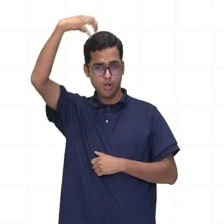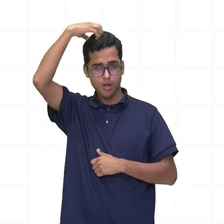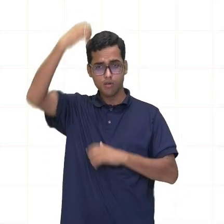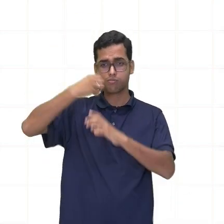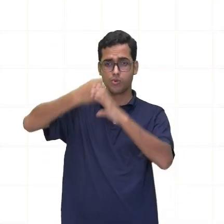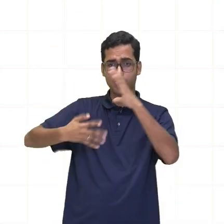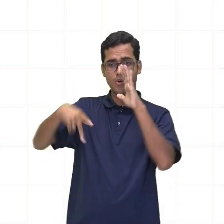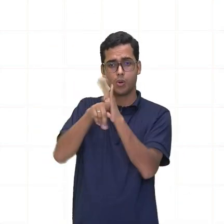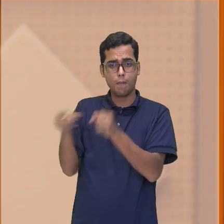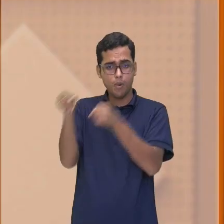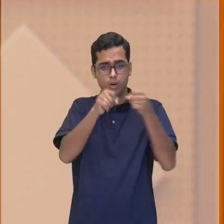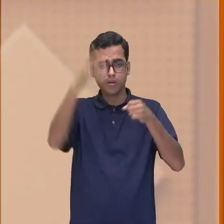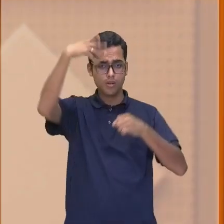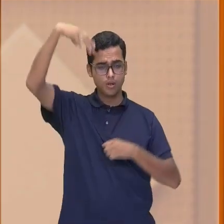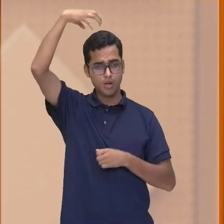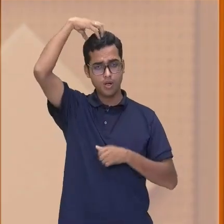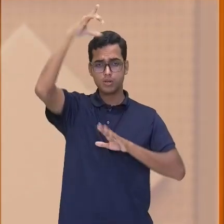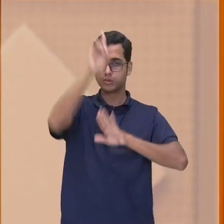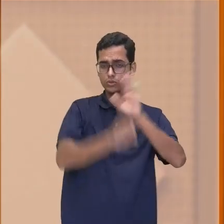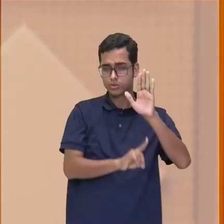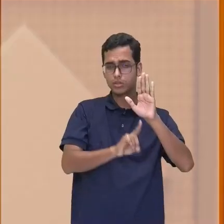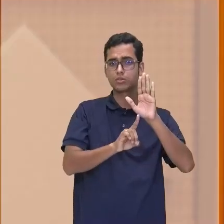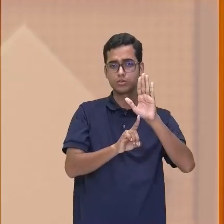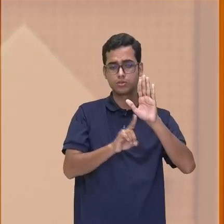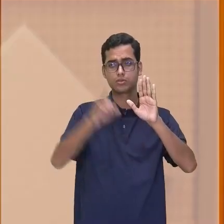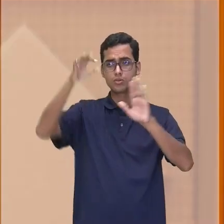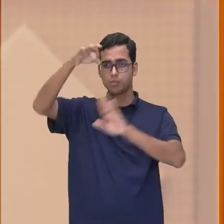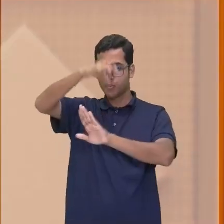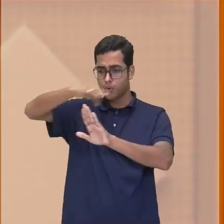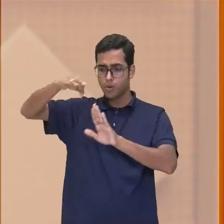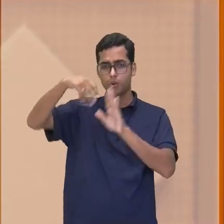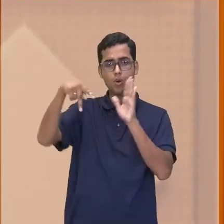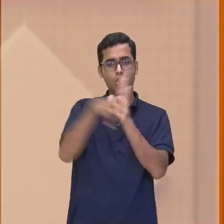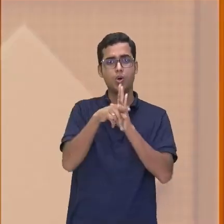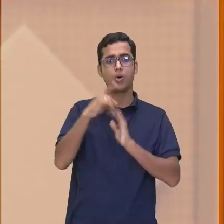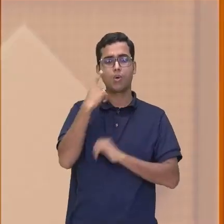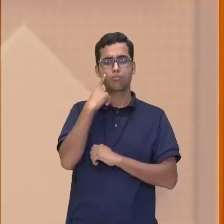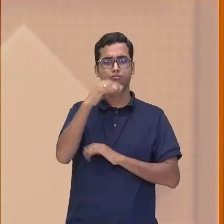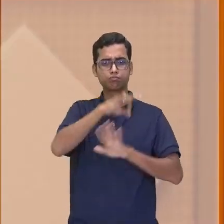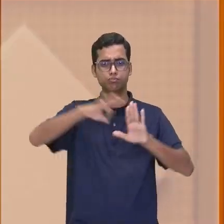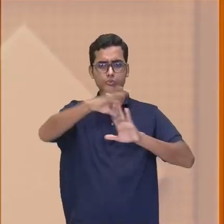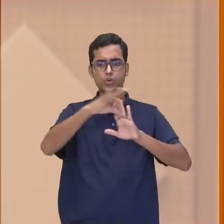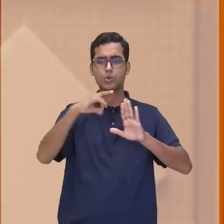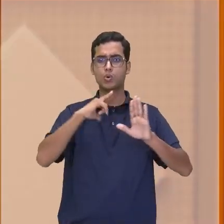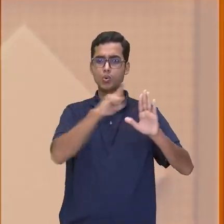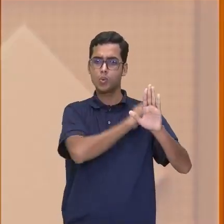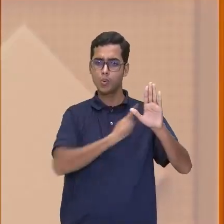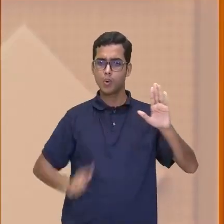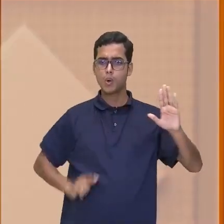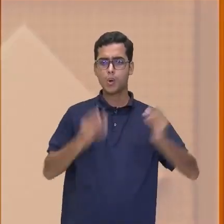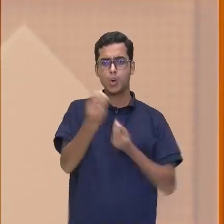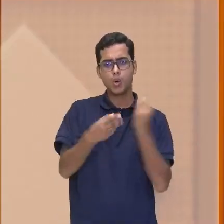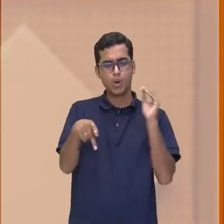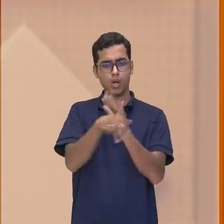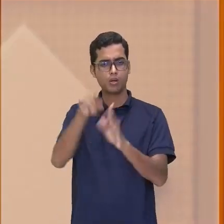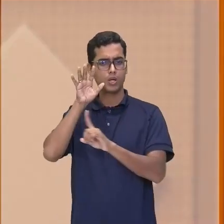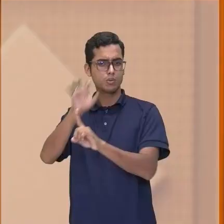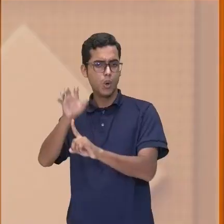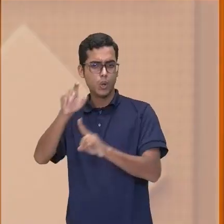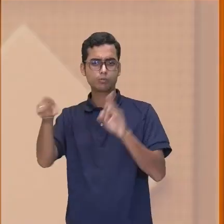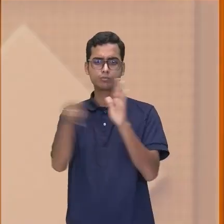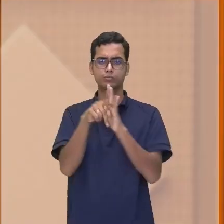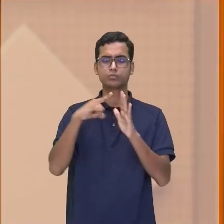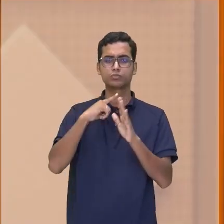através do direito divino. Um rei, ele só vai ser governante por conta da influência e da